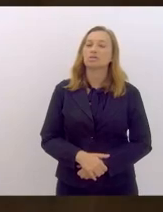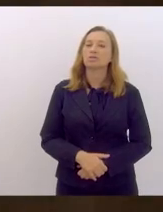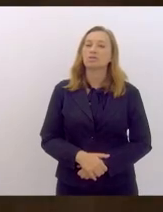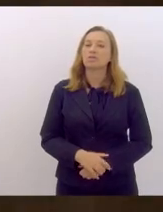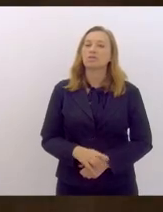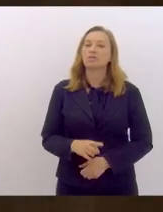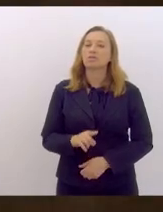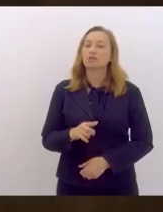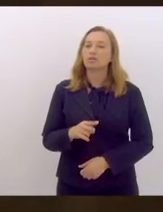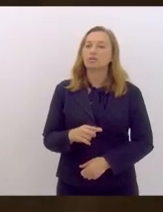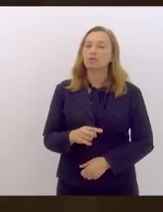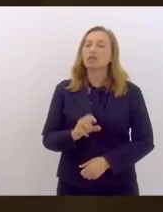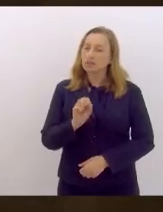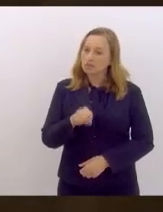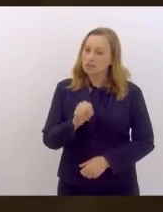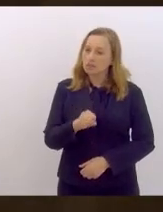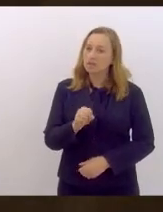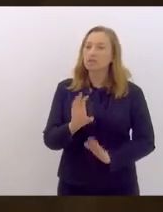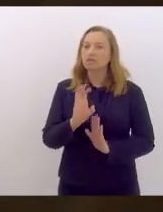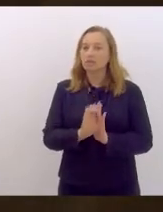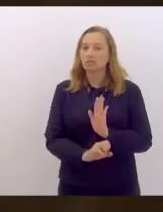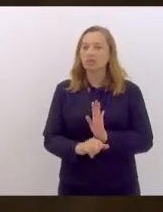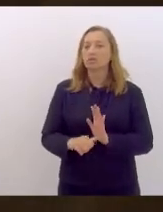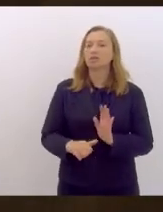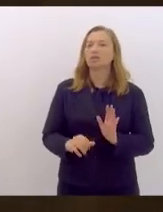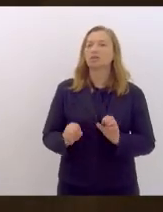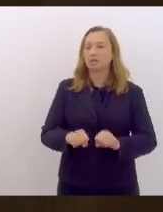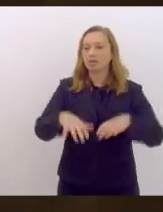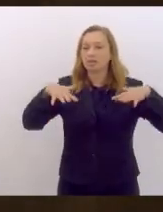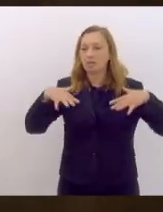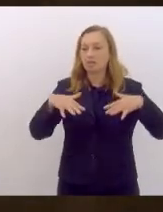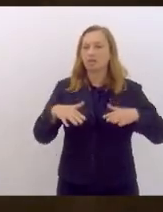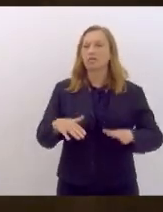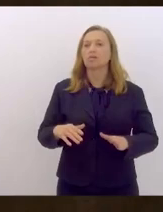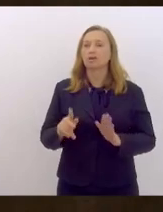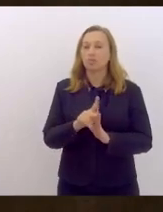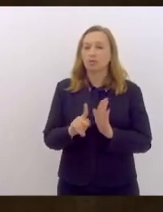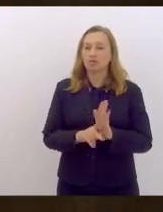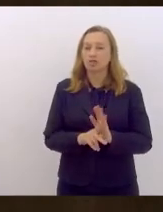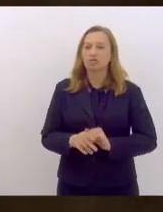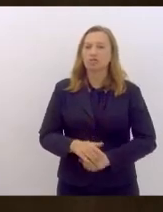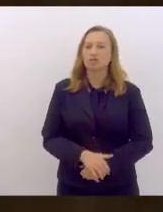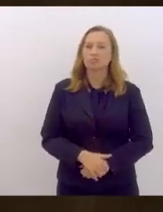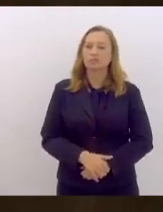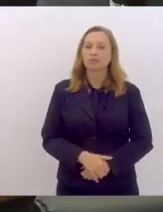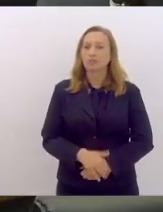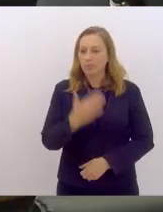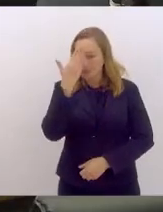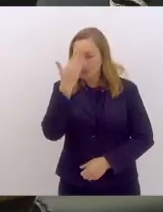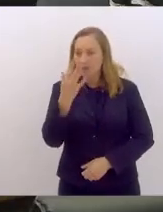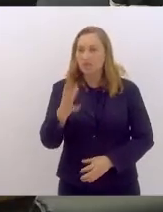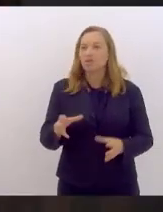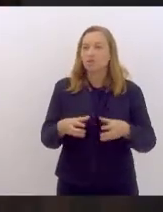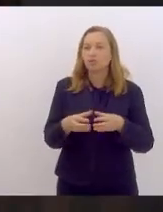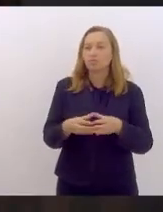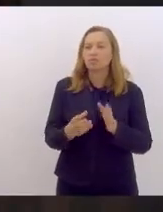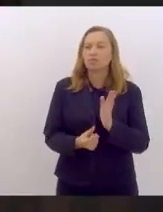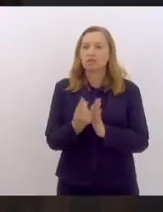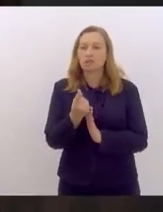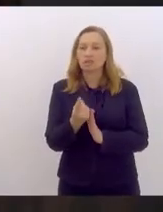Nosso parecer é favorável às emendas de plenário e favorável ao projeto. Obrigada. Pela Comissão de